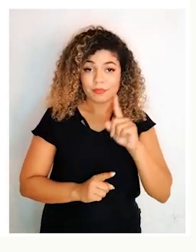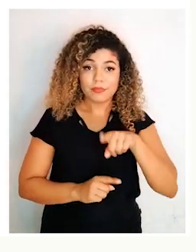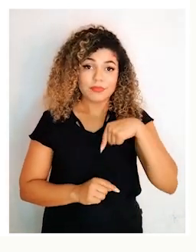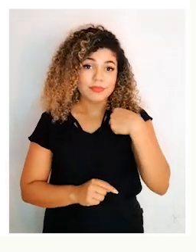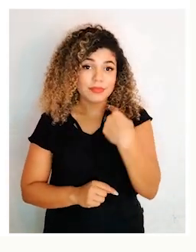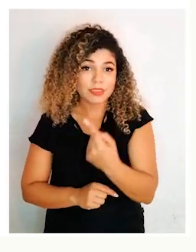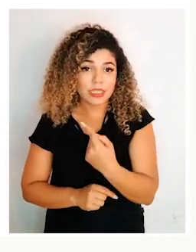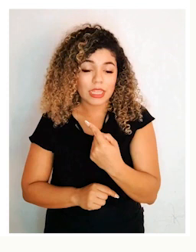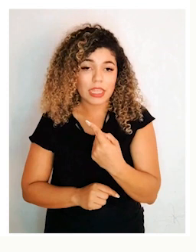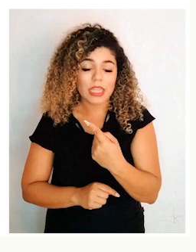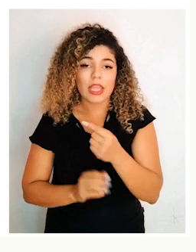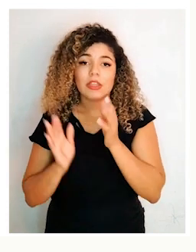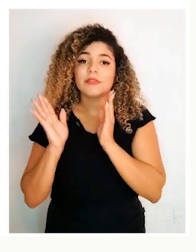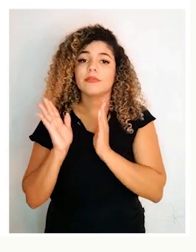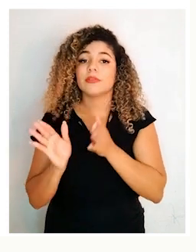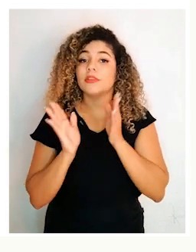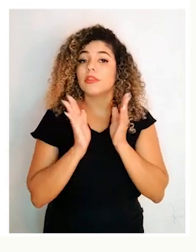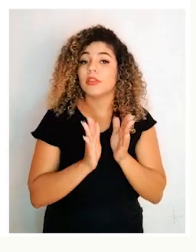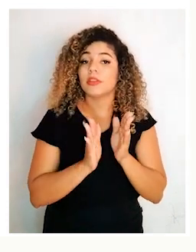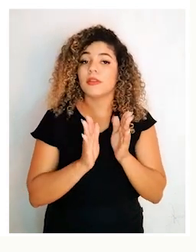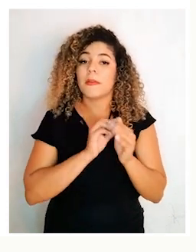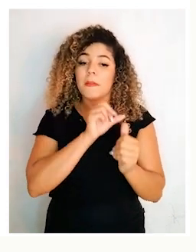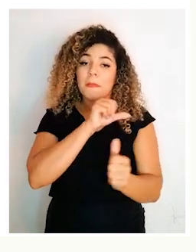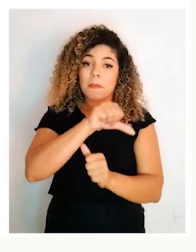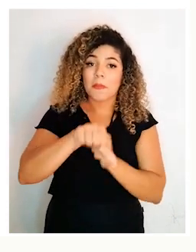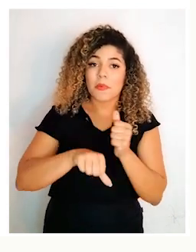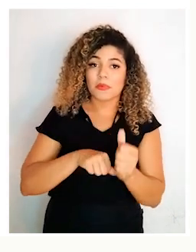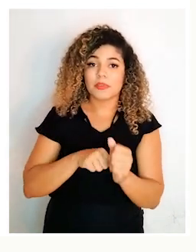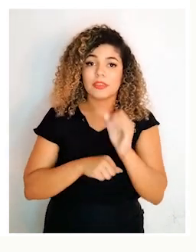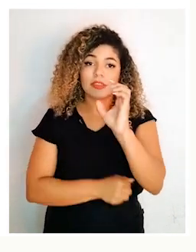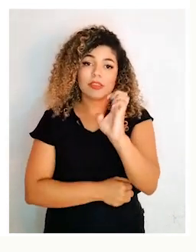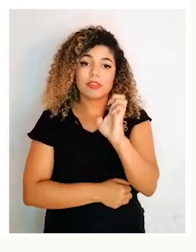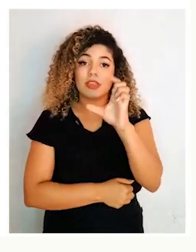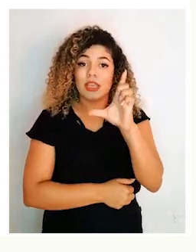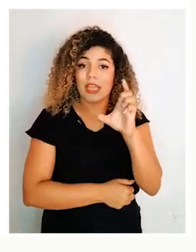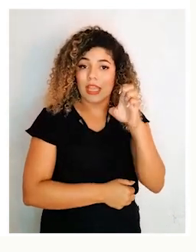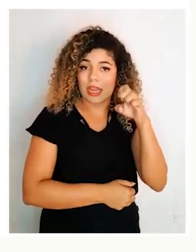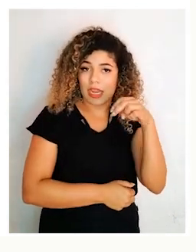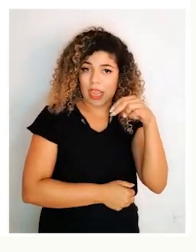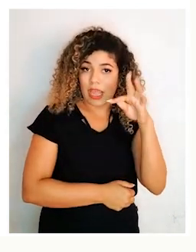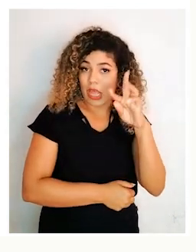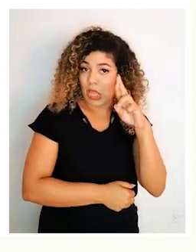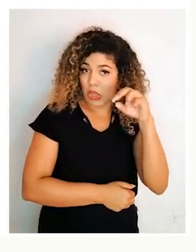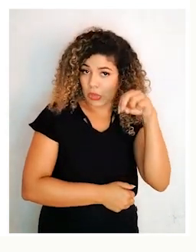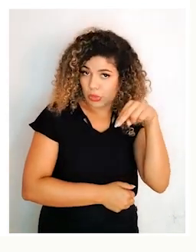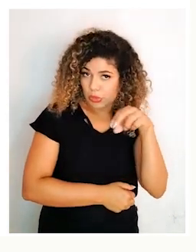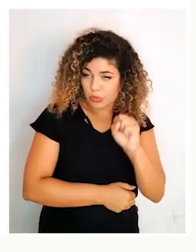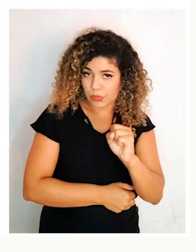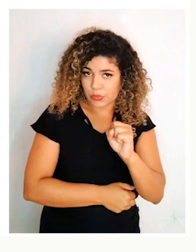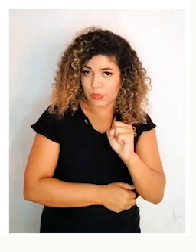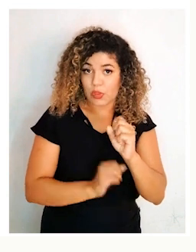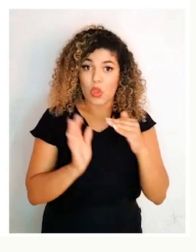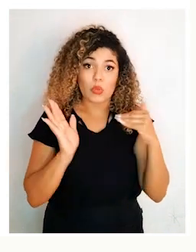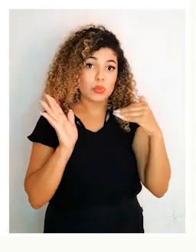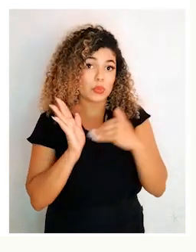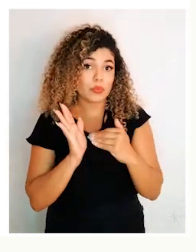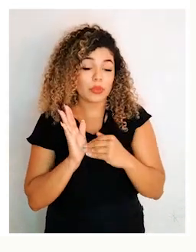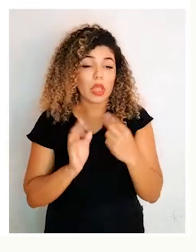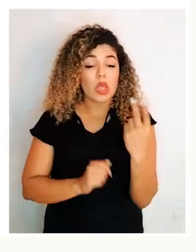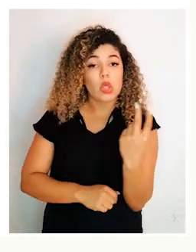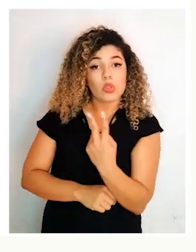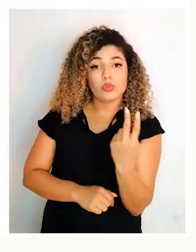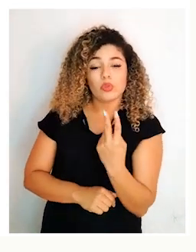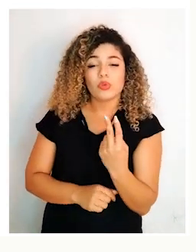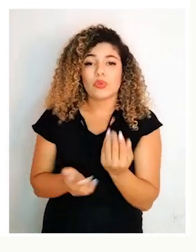na segunda fase, nós temos a transferência de elétrons de um para o outro. Consequentemente, ao final, você tem dois corpos